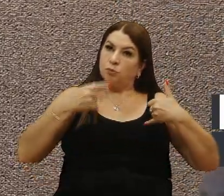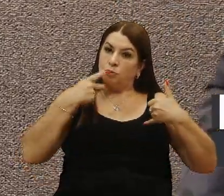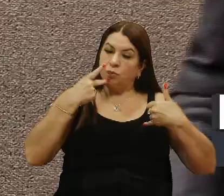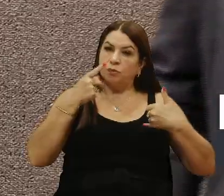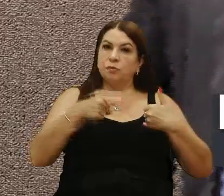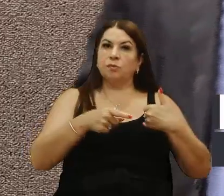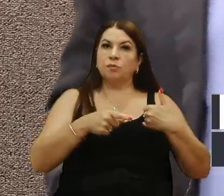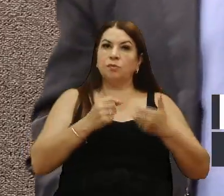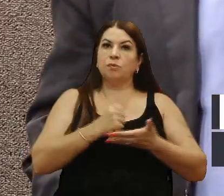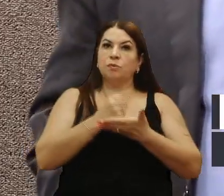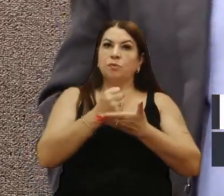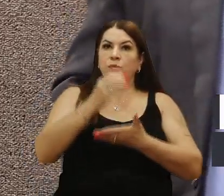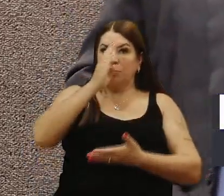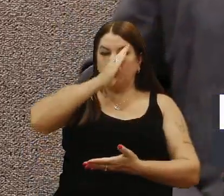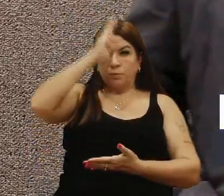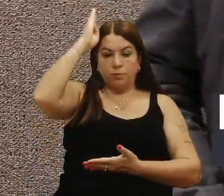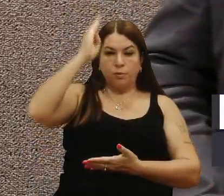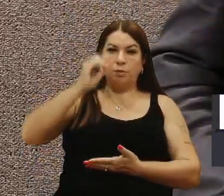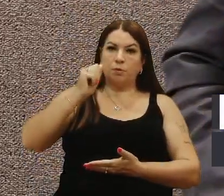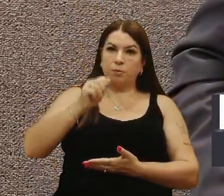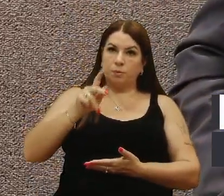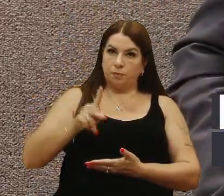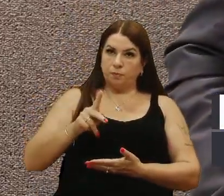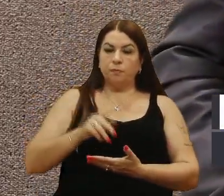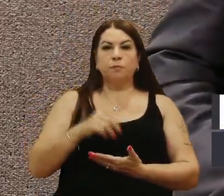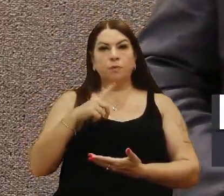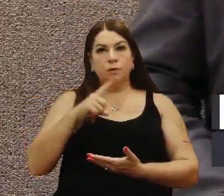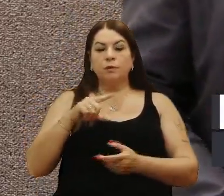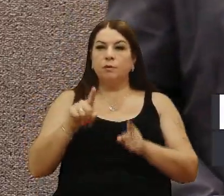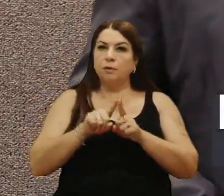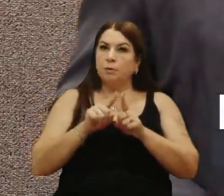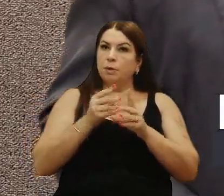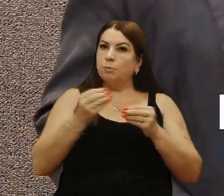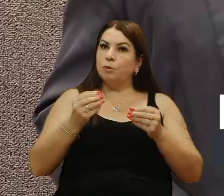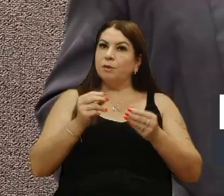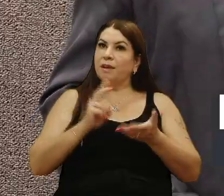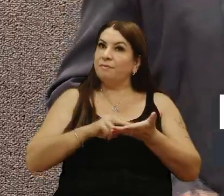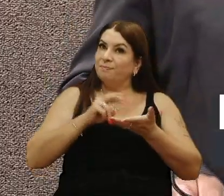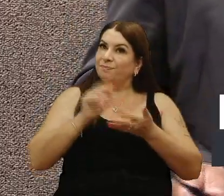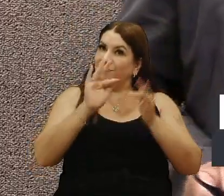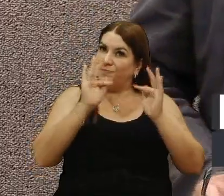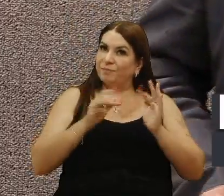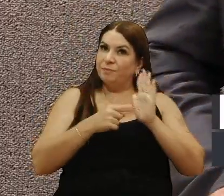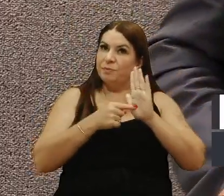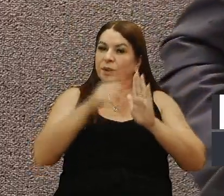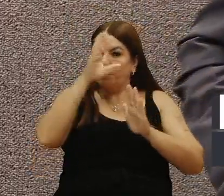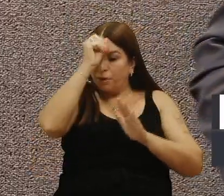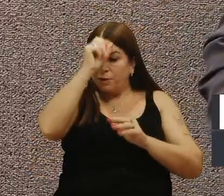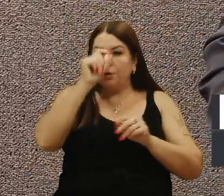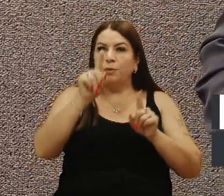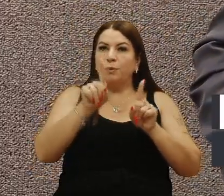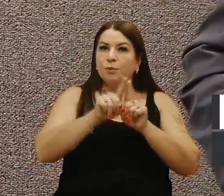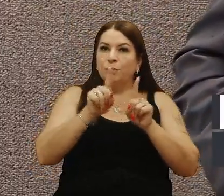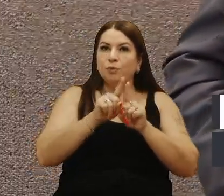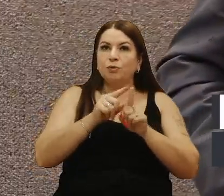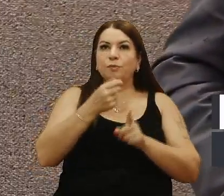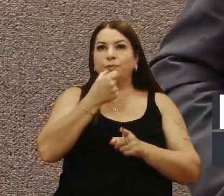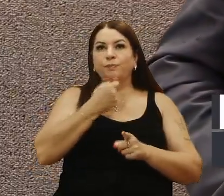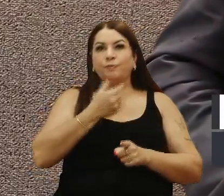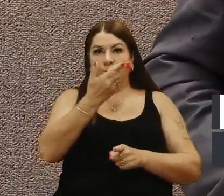tenho um assessor bombeiro aposentado e que eu tenho também muita alegria de aprender todos os dias com o Cristiano